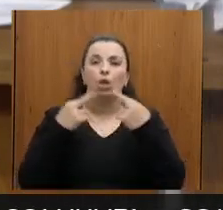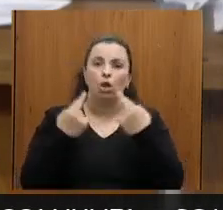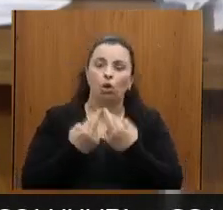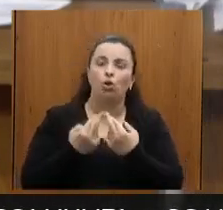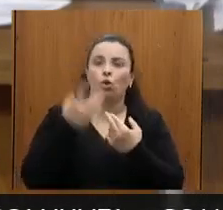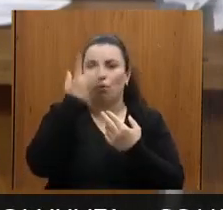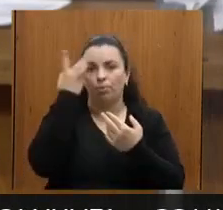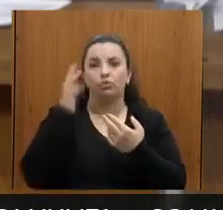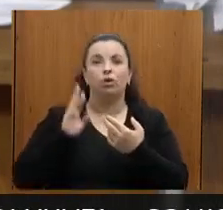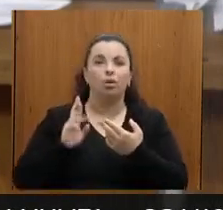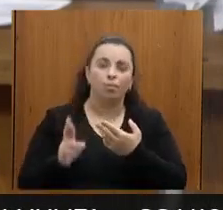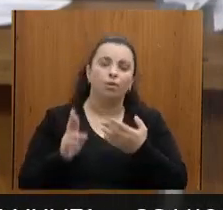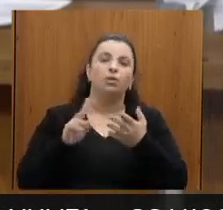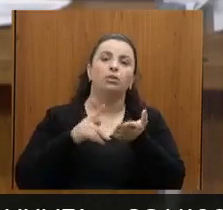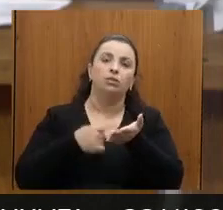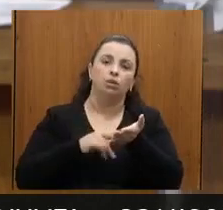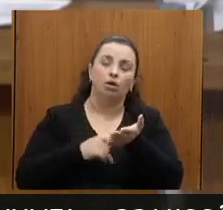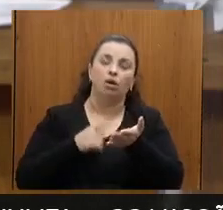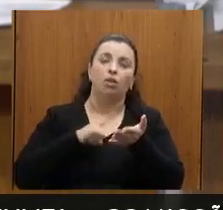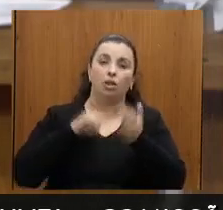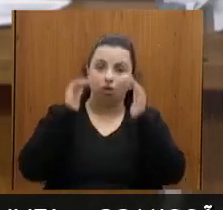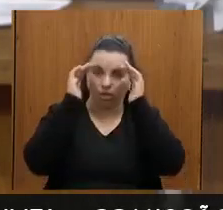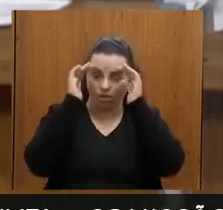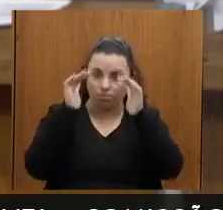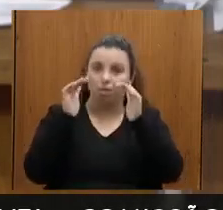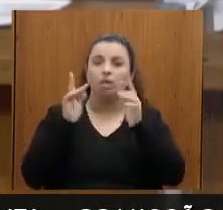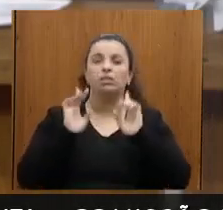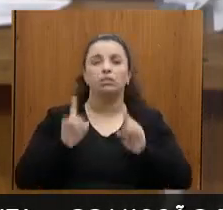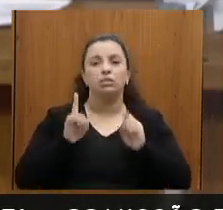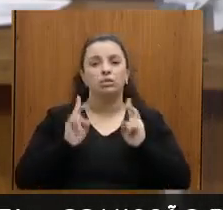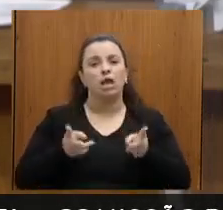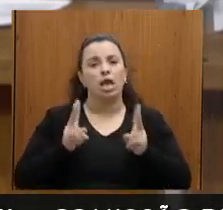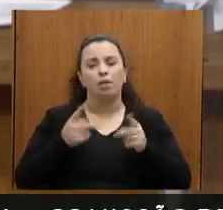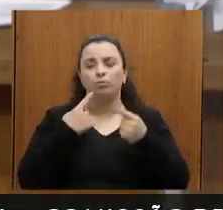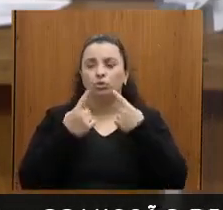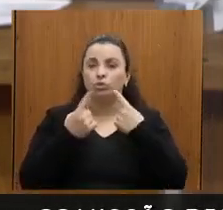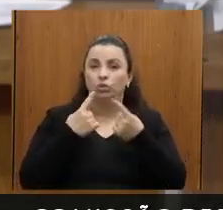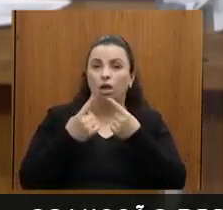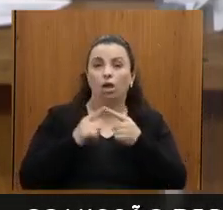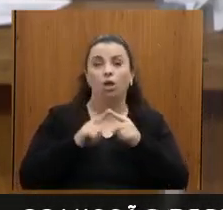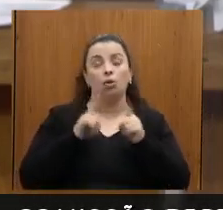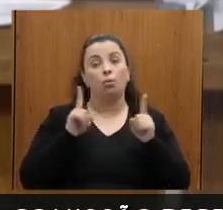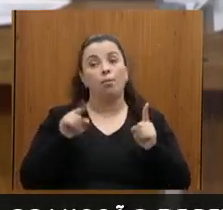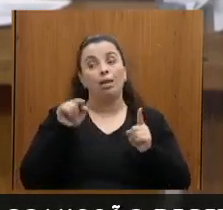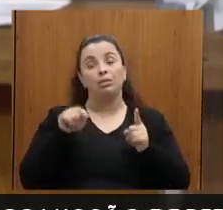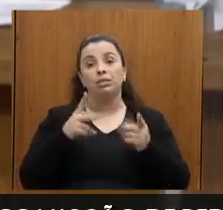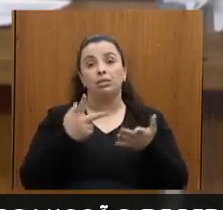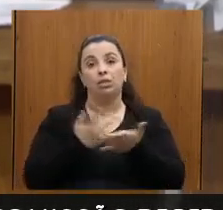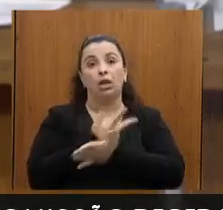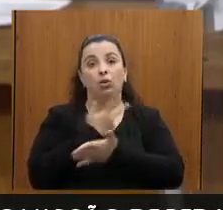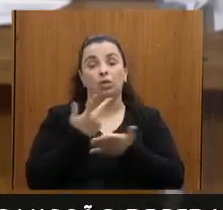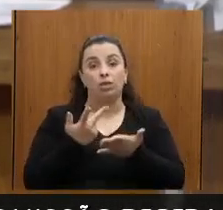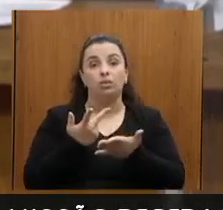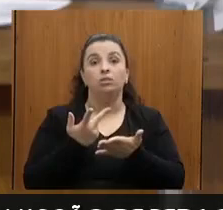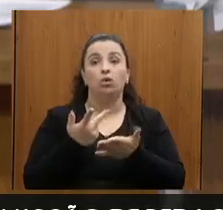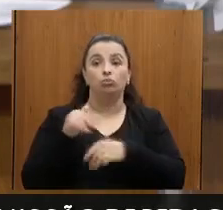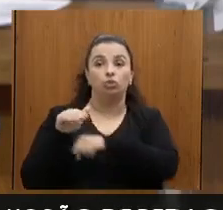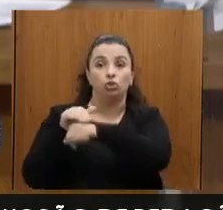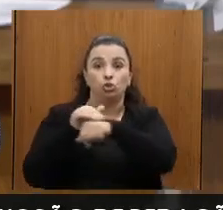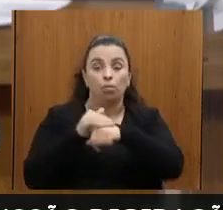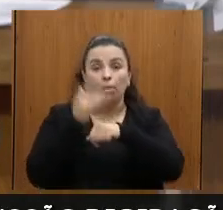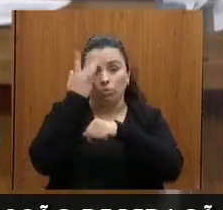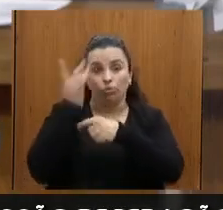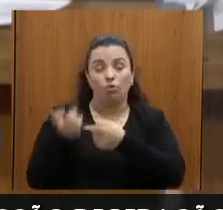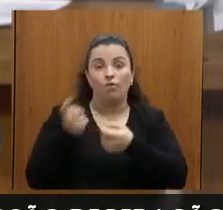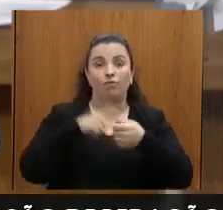tenho o maior respeito, uma relação sempre de muito diálogo. Agora, o que nós tivemos foi uma situação que, inclusive, nos trouxe